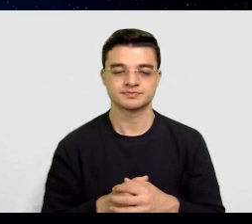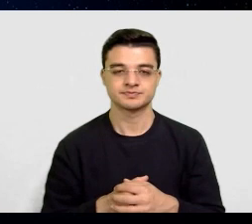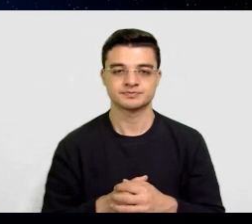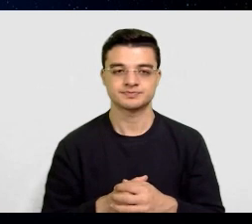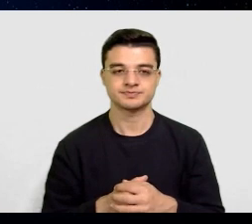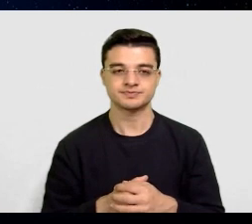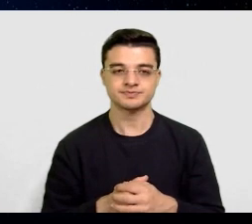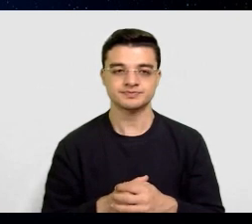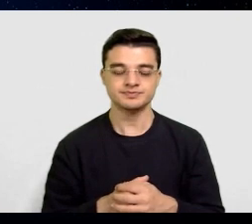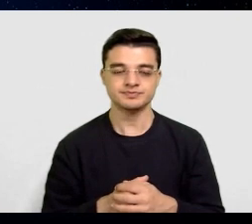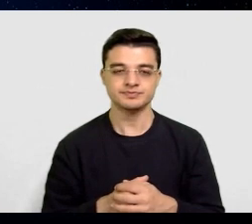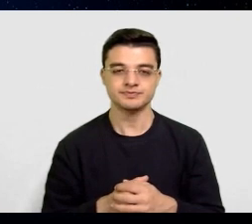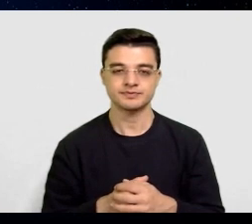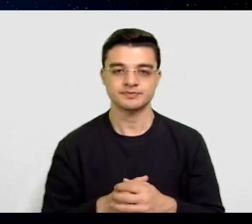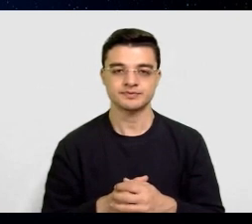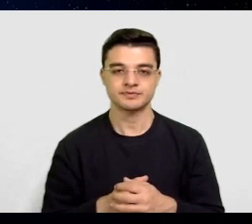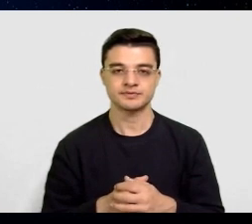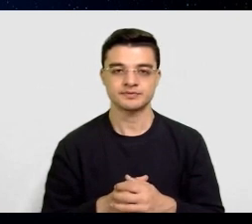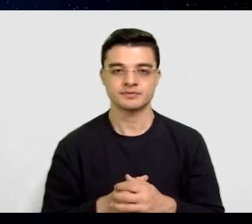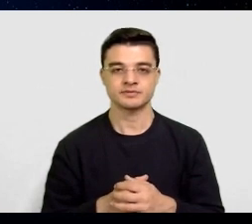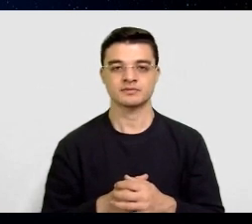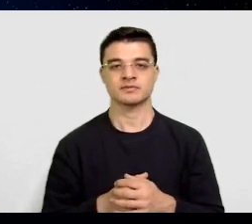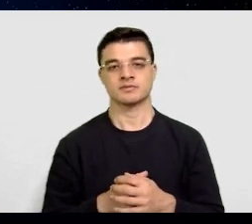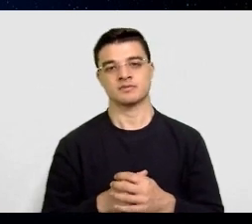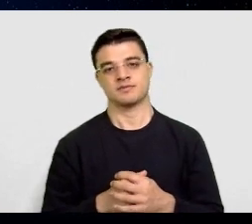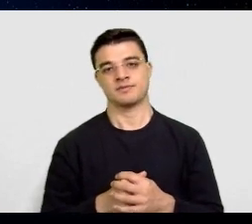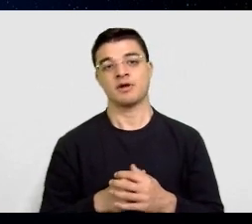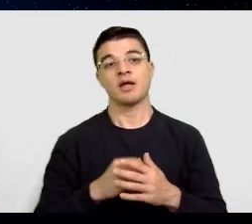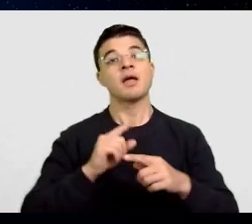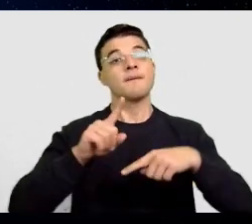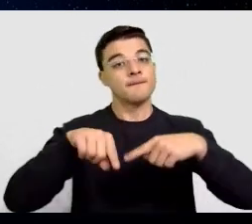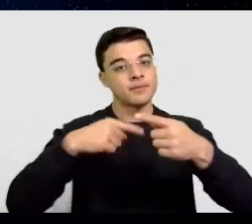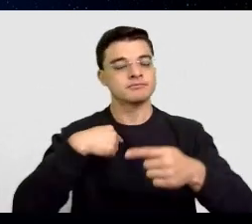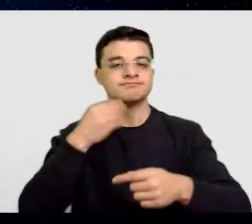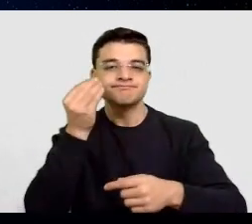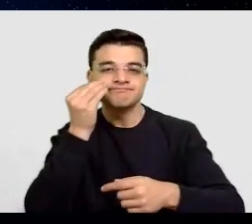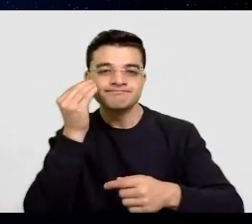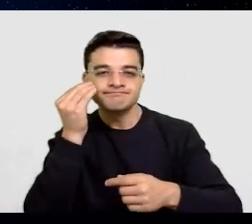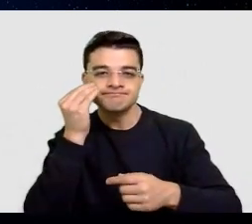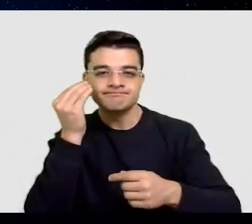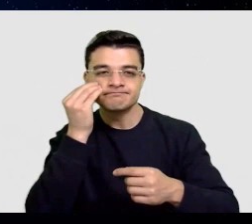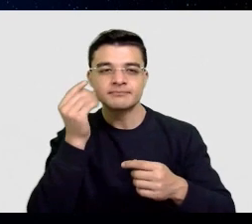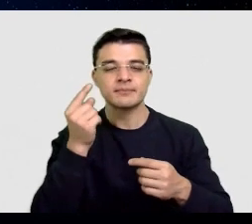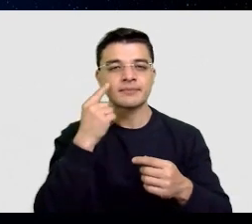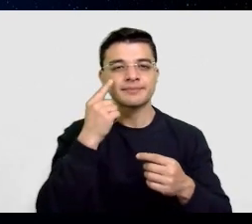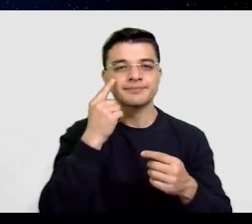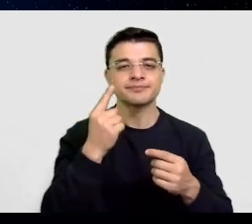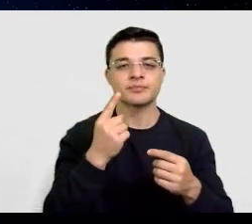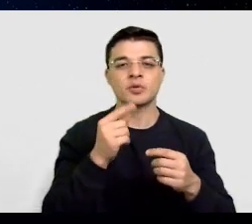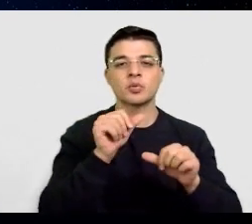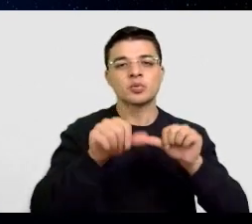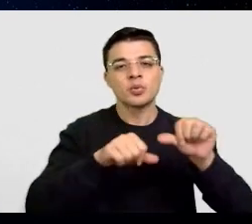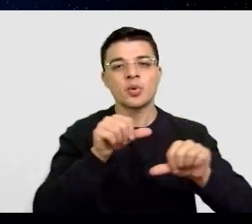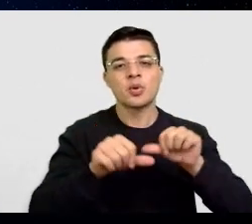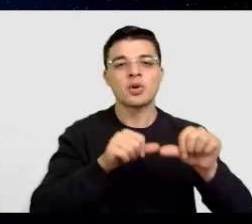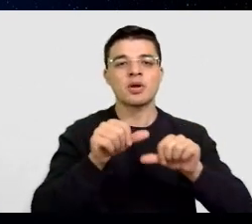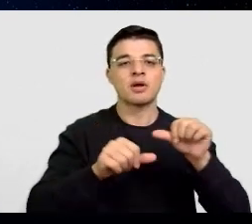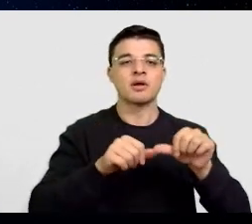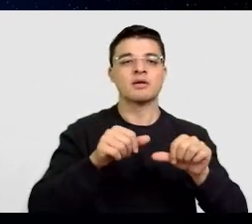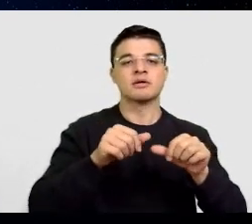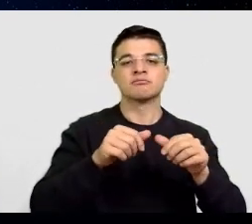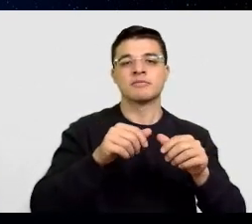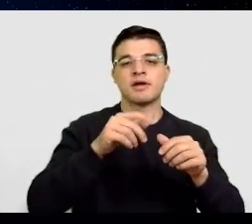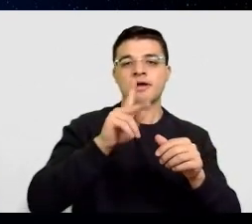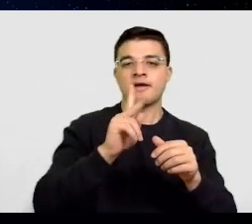né, eu fiz alguns testes. Quando a gente tem server-side request forge, a gente tenta trocar, por exemplo, protocolo de HTTP para FTP,